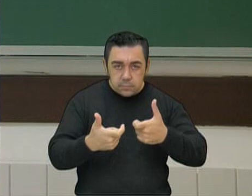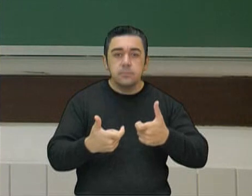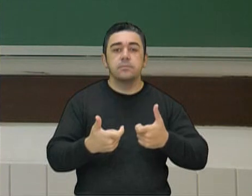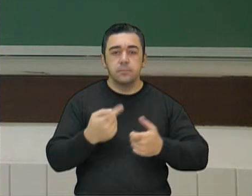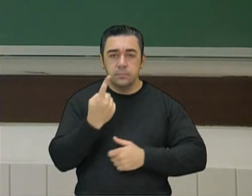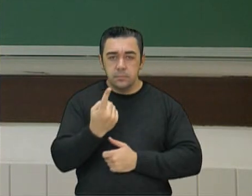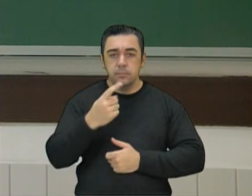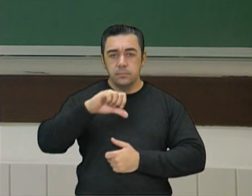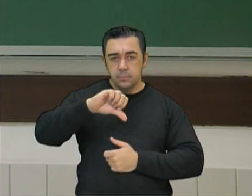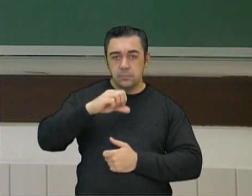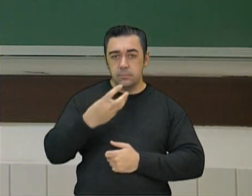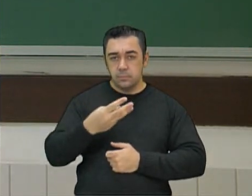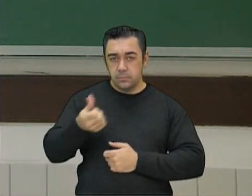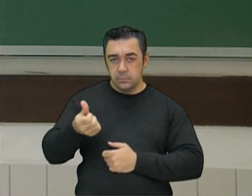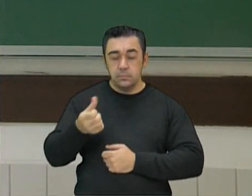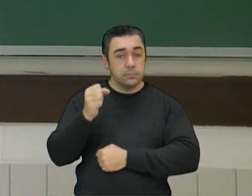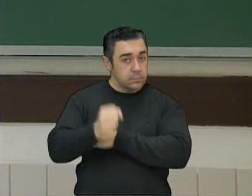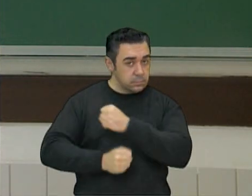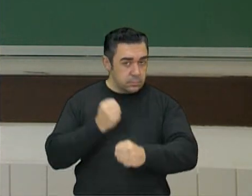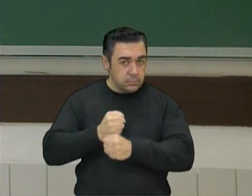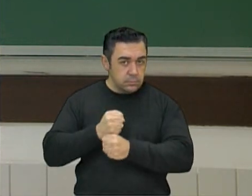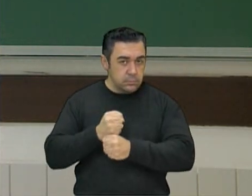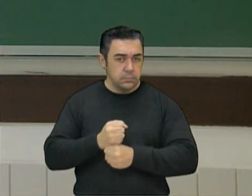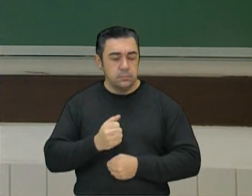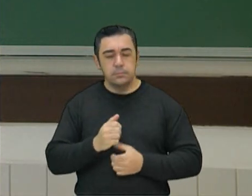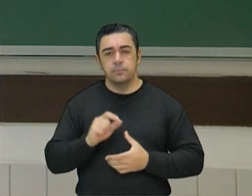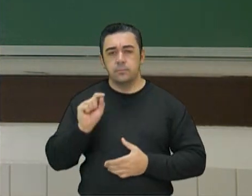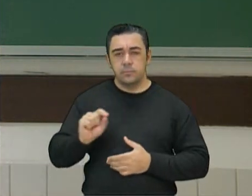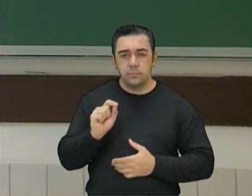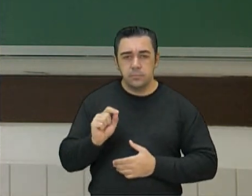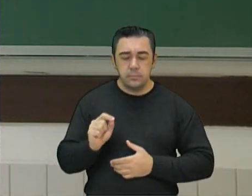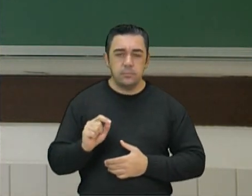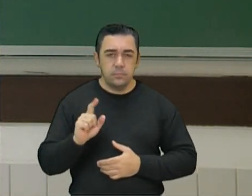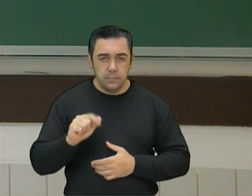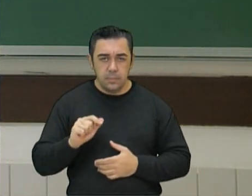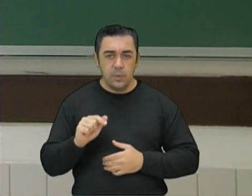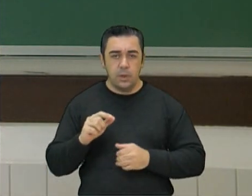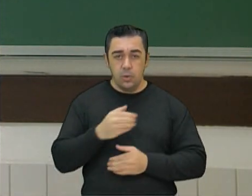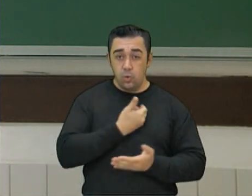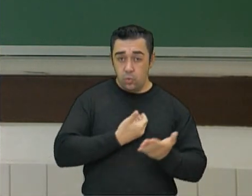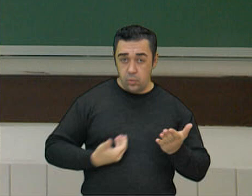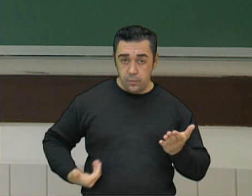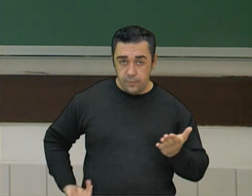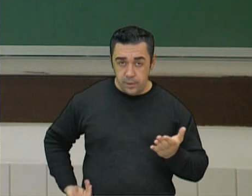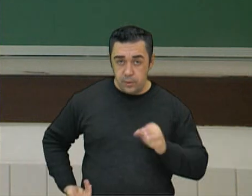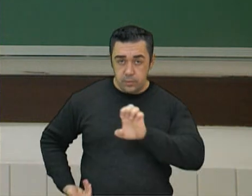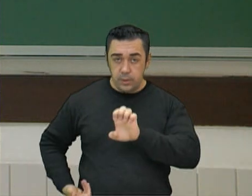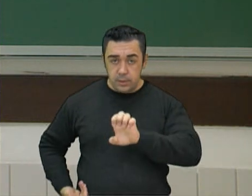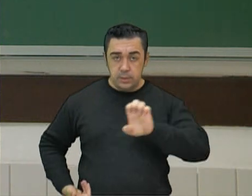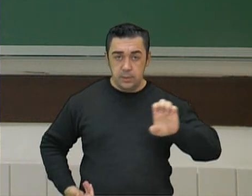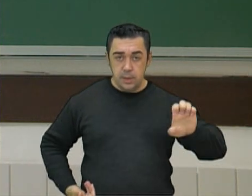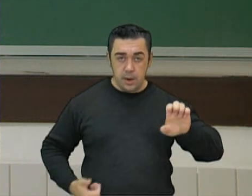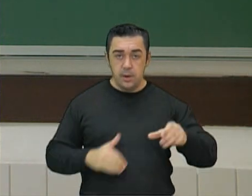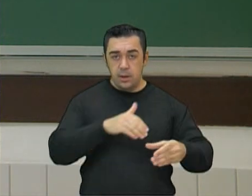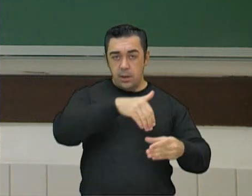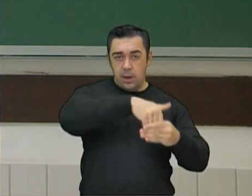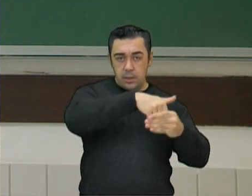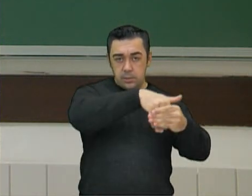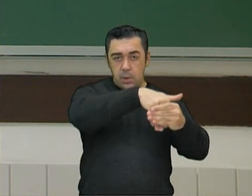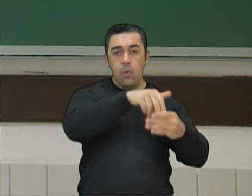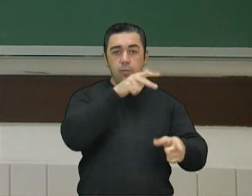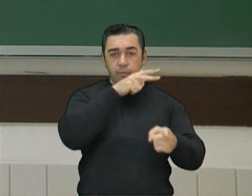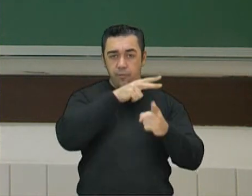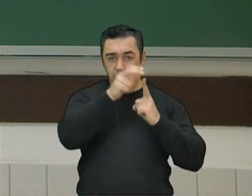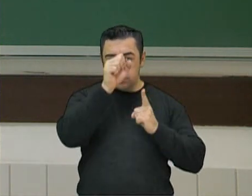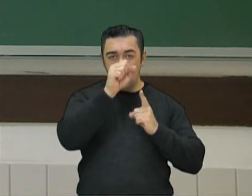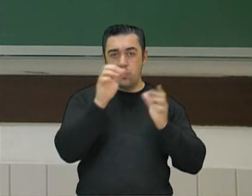1936. Nesse ano, a Frente Popular, um governo de esquerda, venceu a eleição. E esse